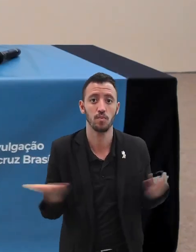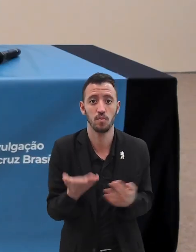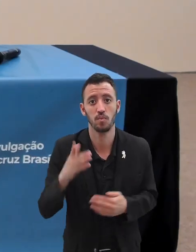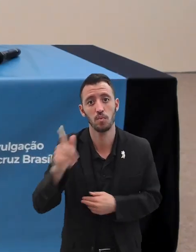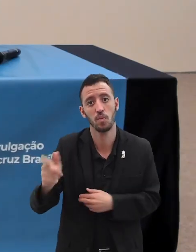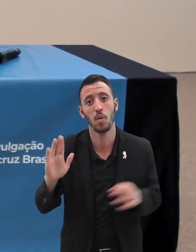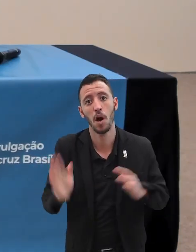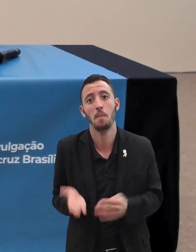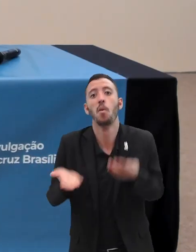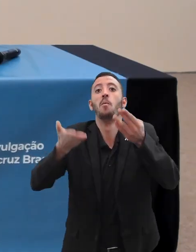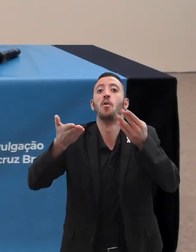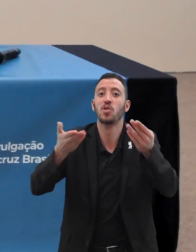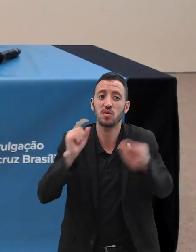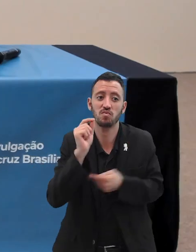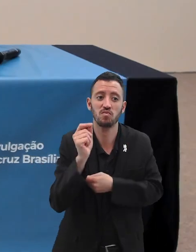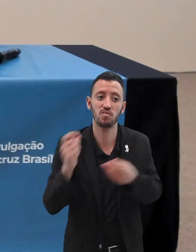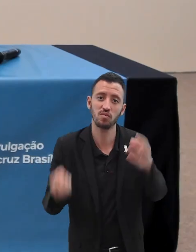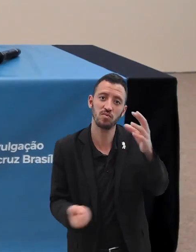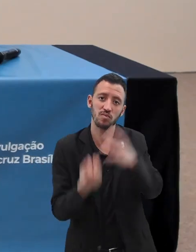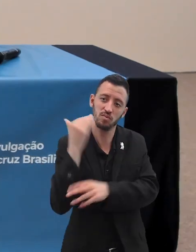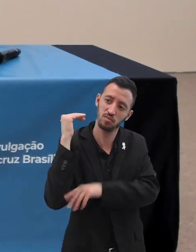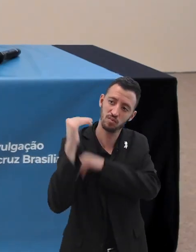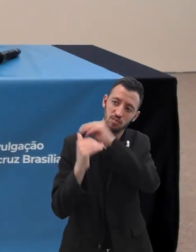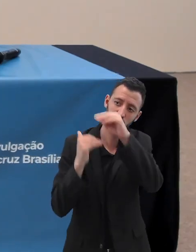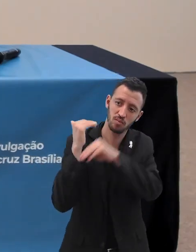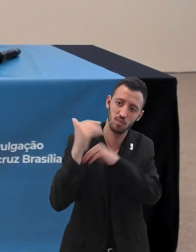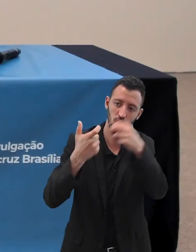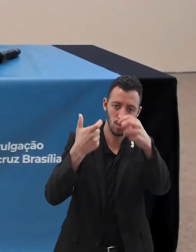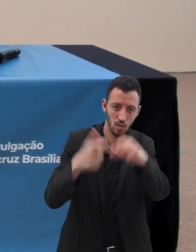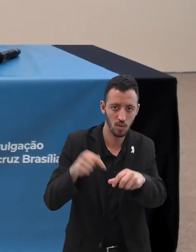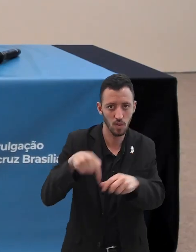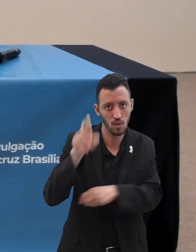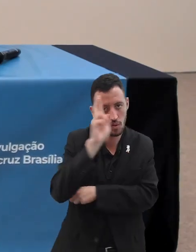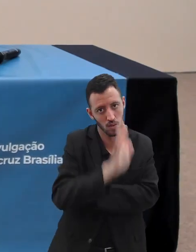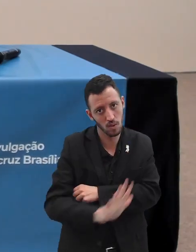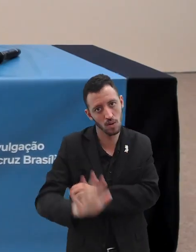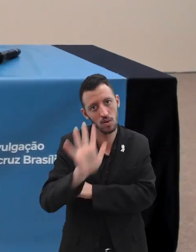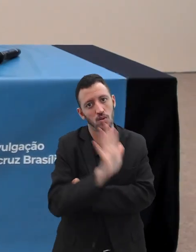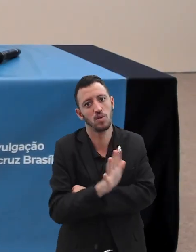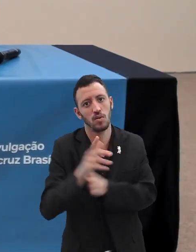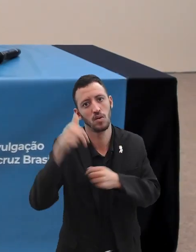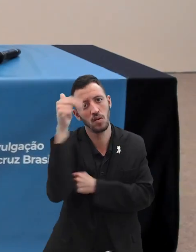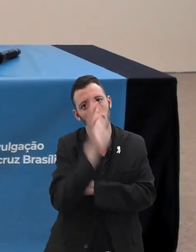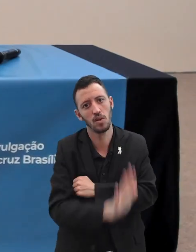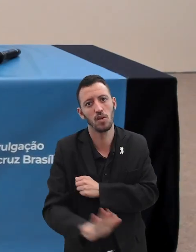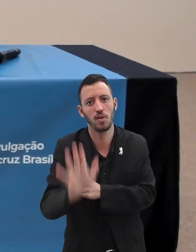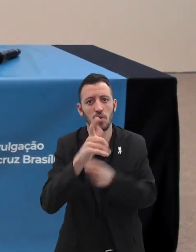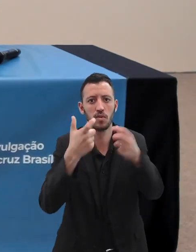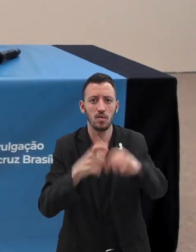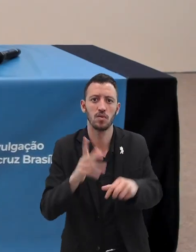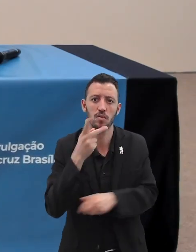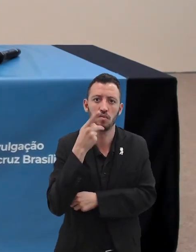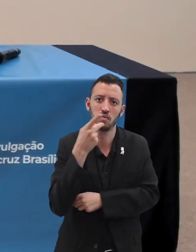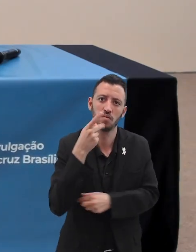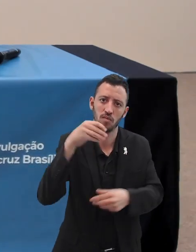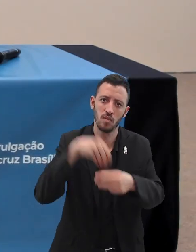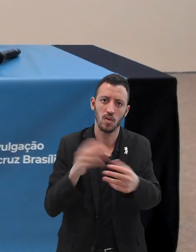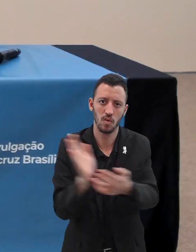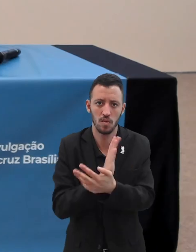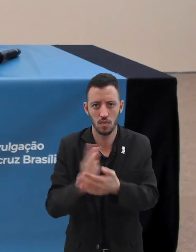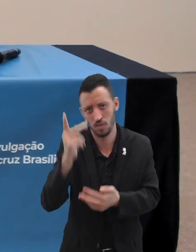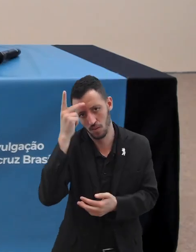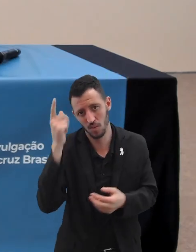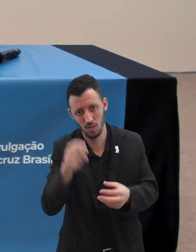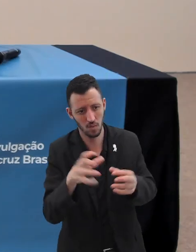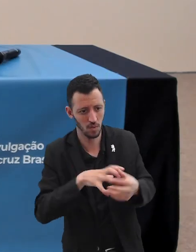de promoção do desenvolvimento local, regional, nacional, é aquilo que já foi dito por muitas pessoas. É